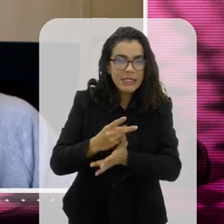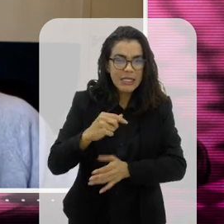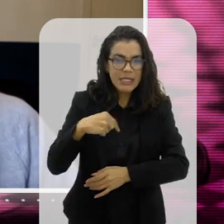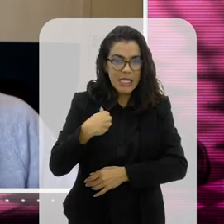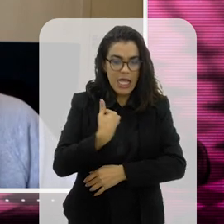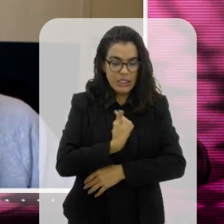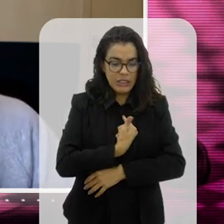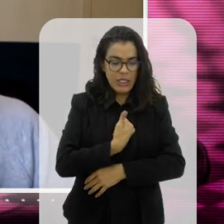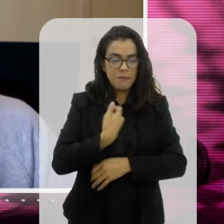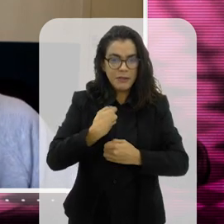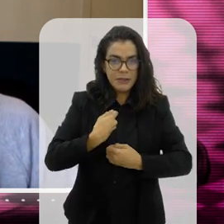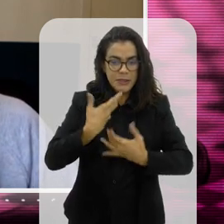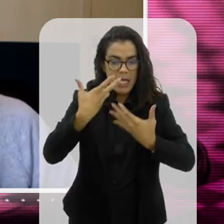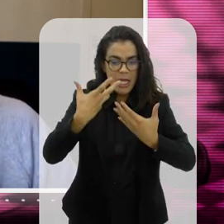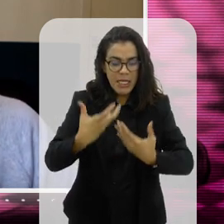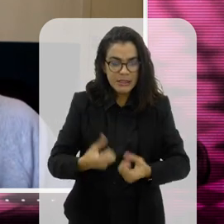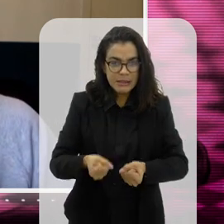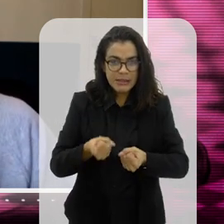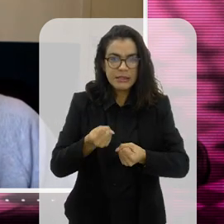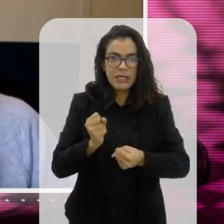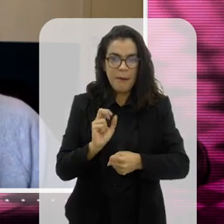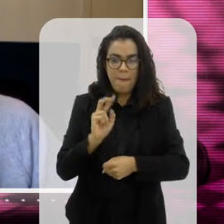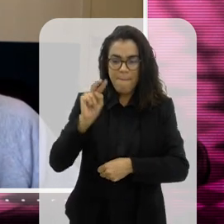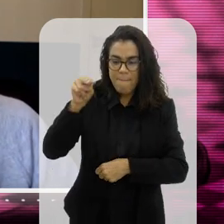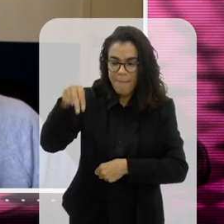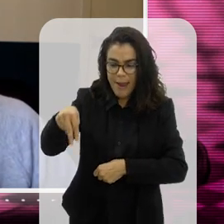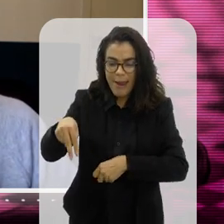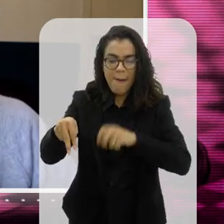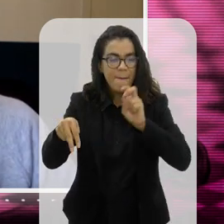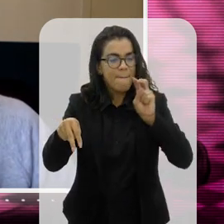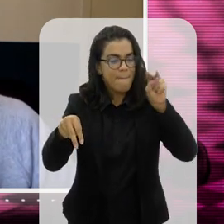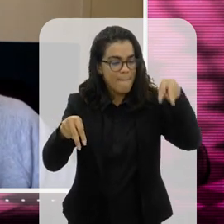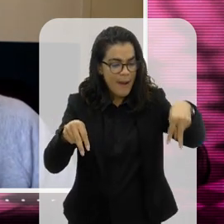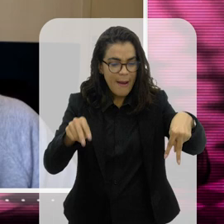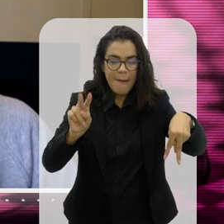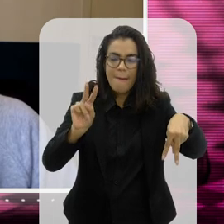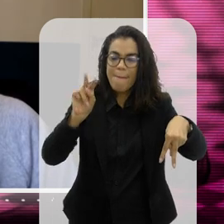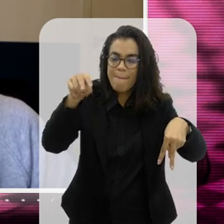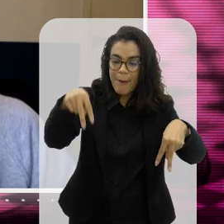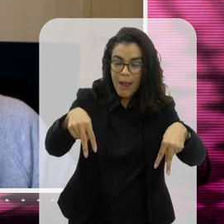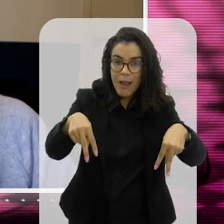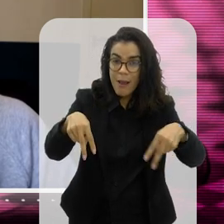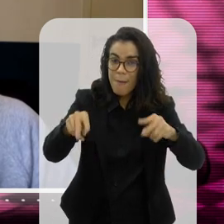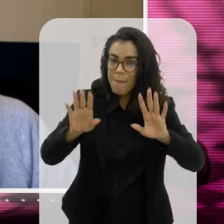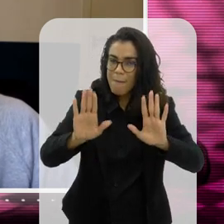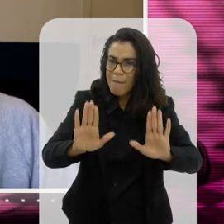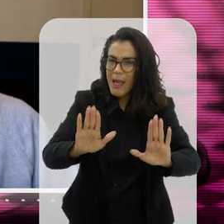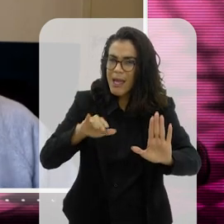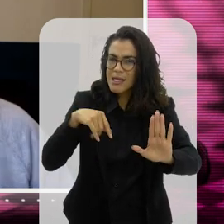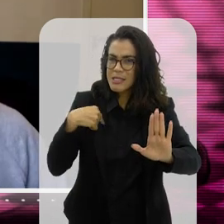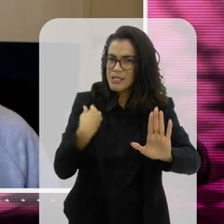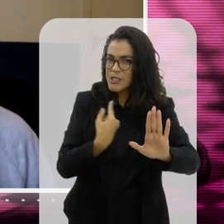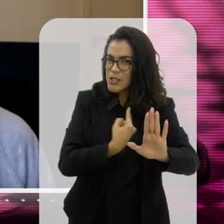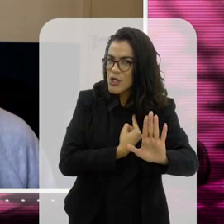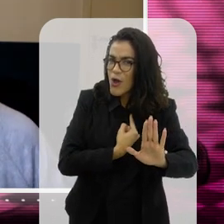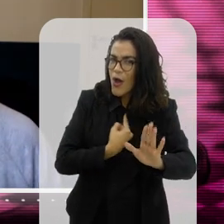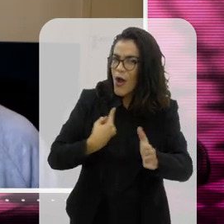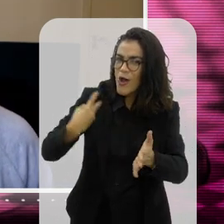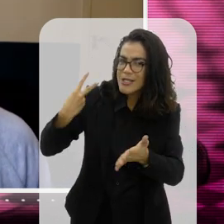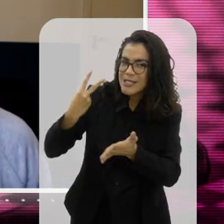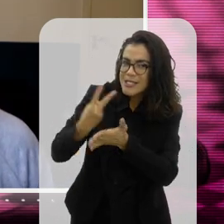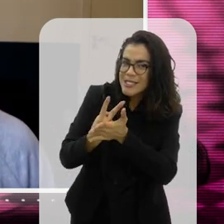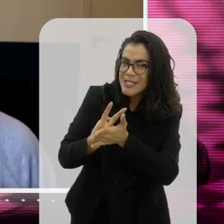que saia de nós, que a gente nos aceite, que nós estamos ocupando espaços nos diversos segmentos, mas